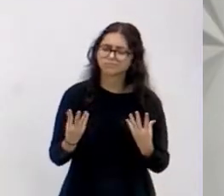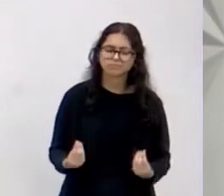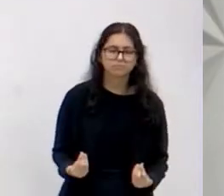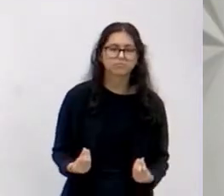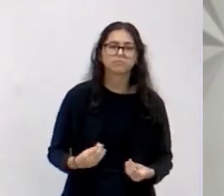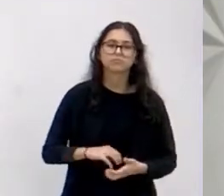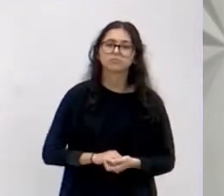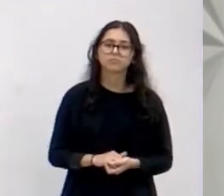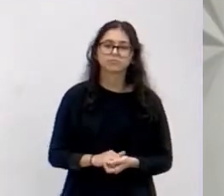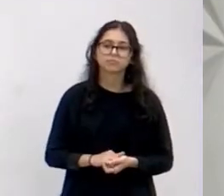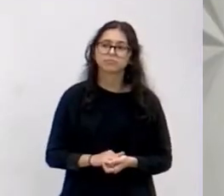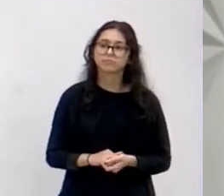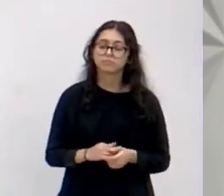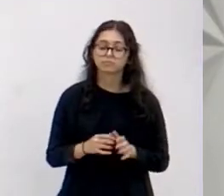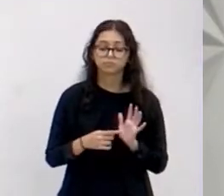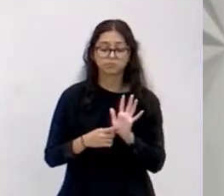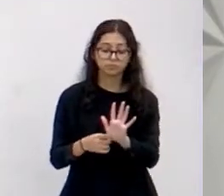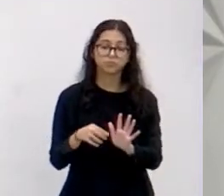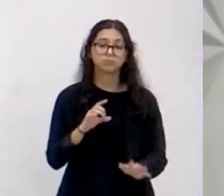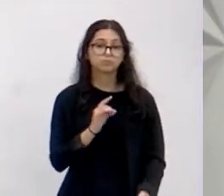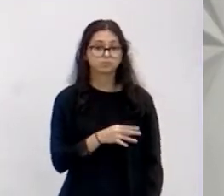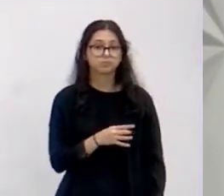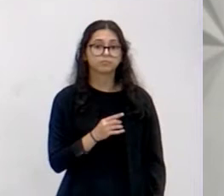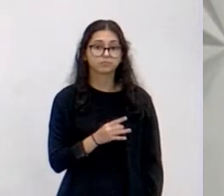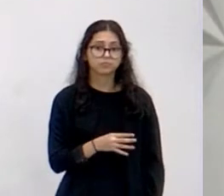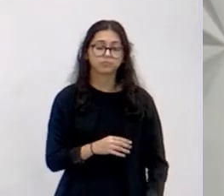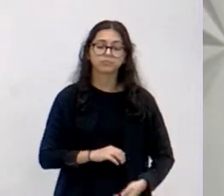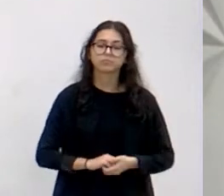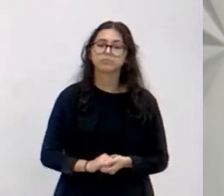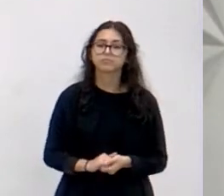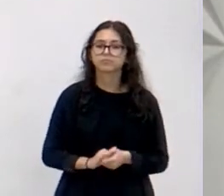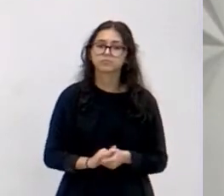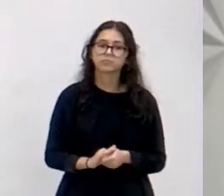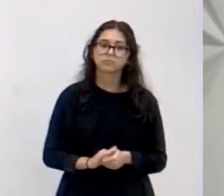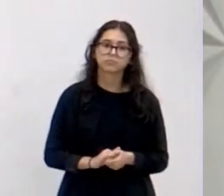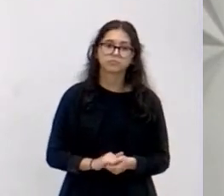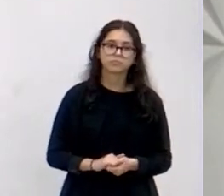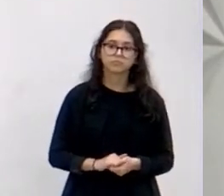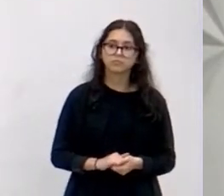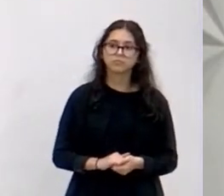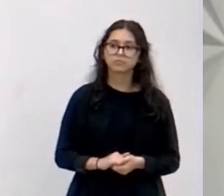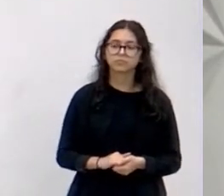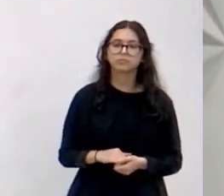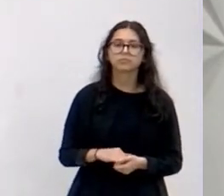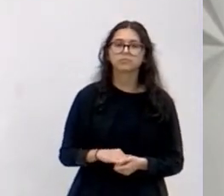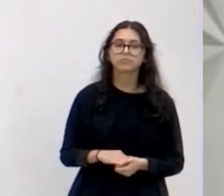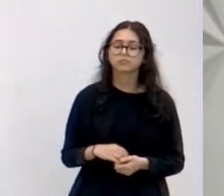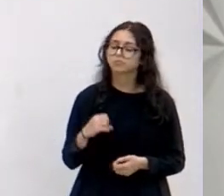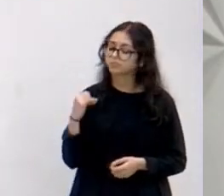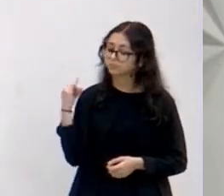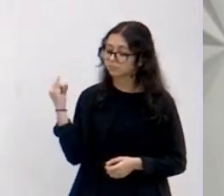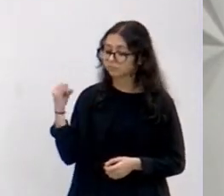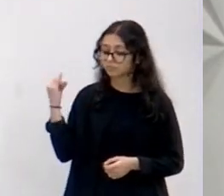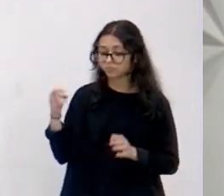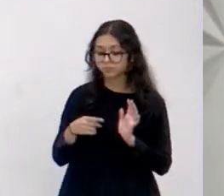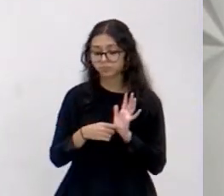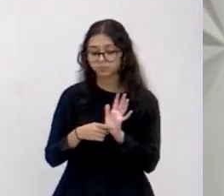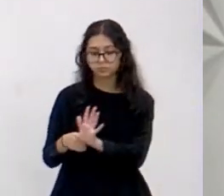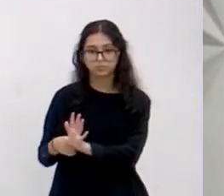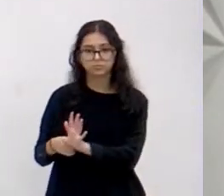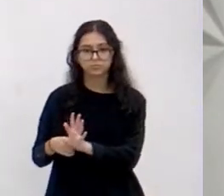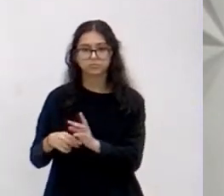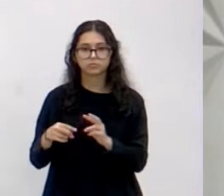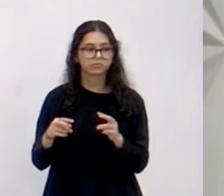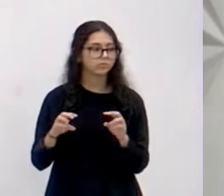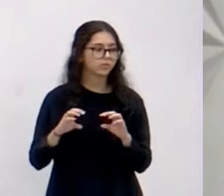aquela que revelou o seu temor para que tenham a somente é interessante falar sobre o cenário porque eu